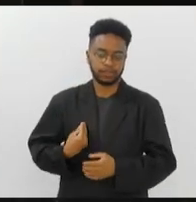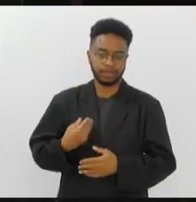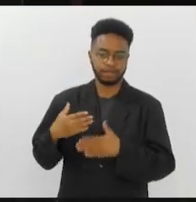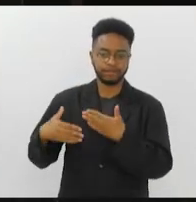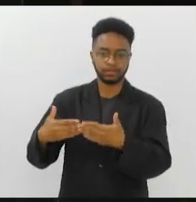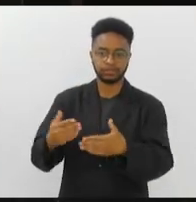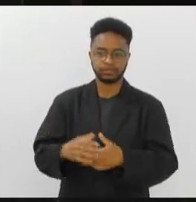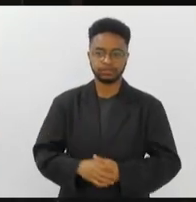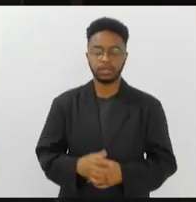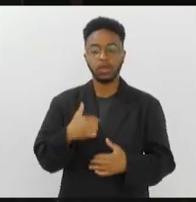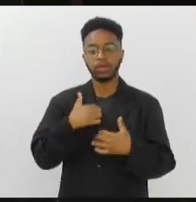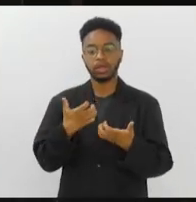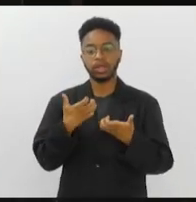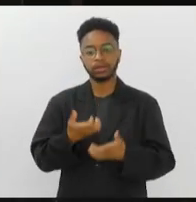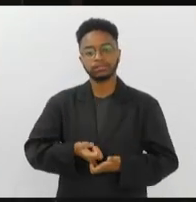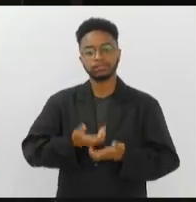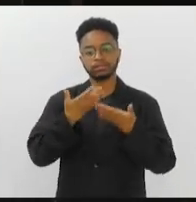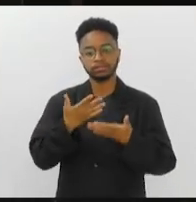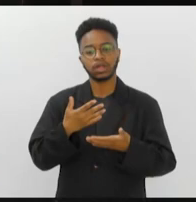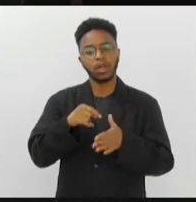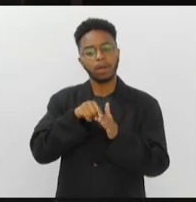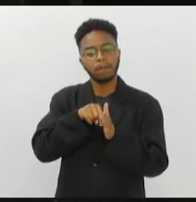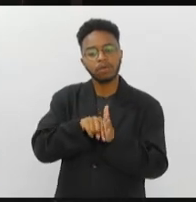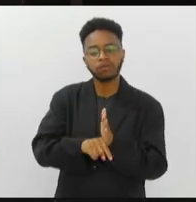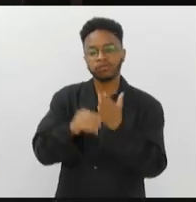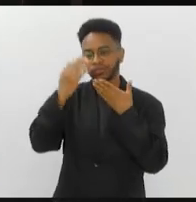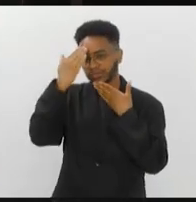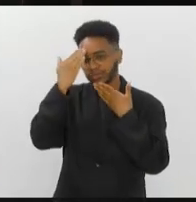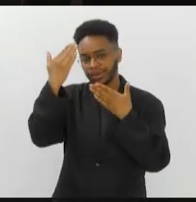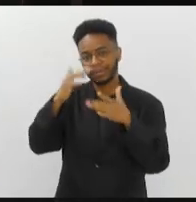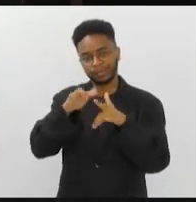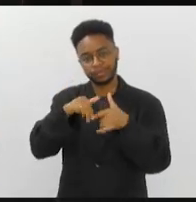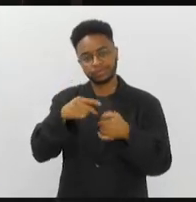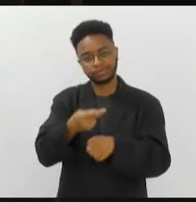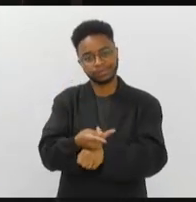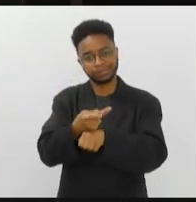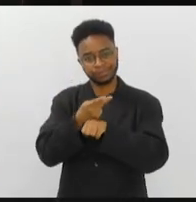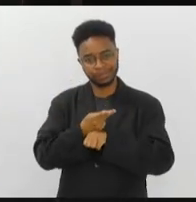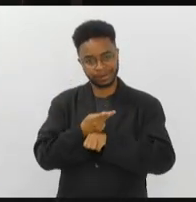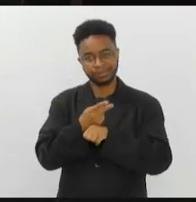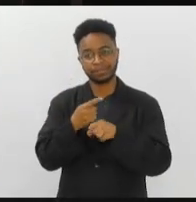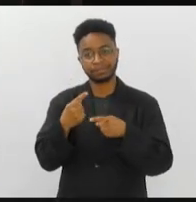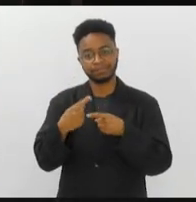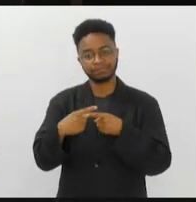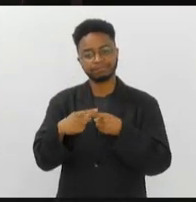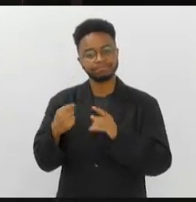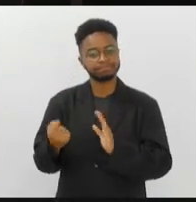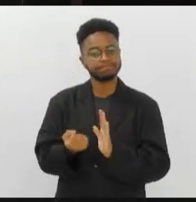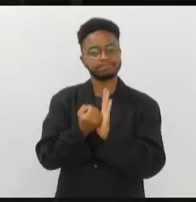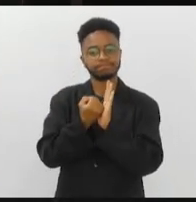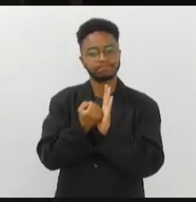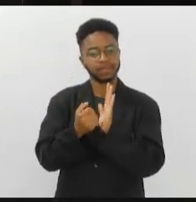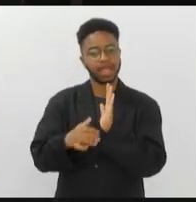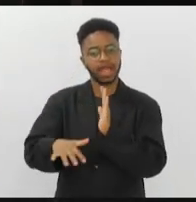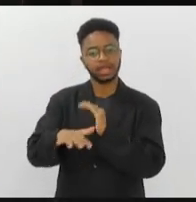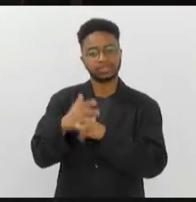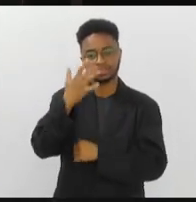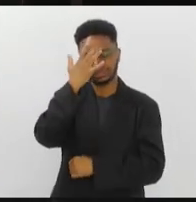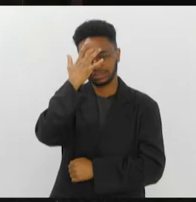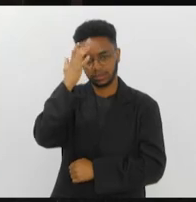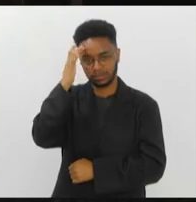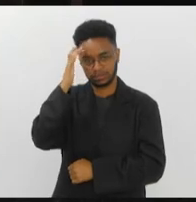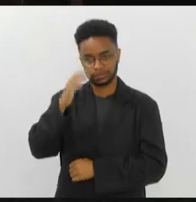Eu gostaria de expressar a minha mais profunda gratidão por receber esse prêmio, que é tão significativo no campo da saúde